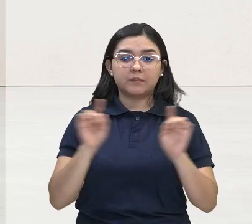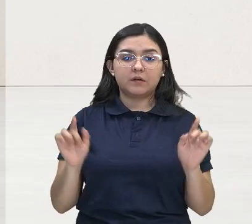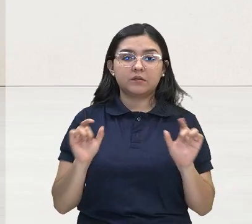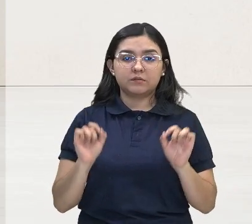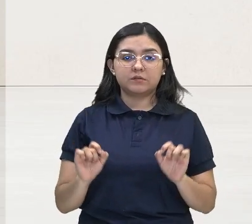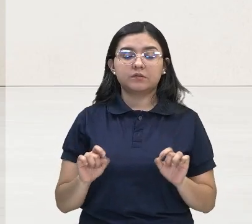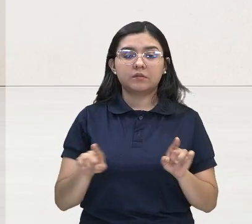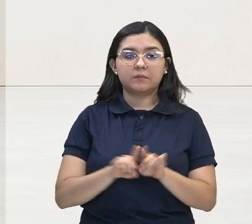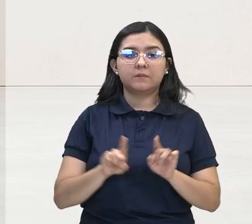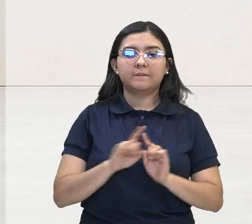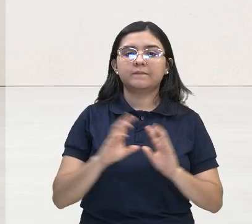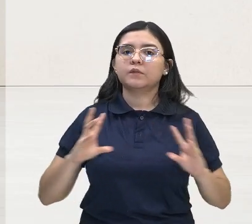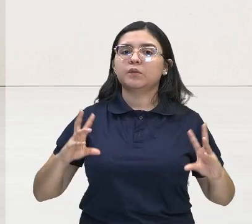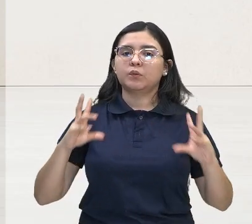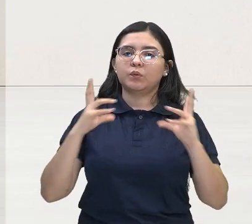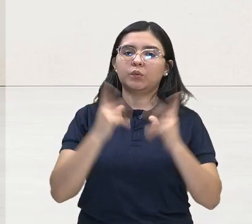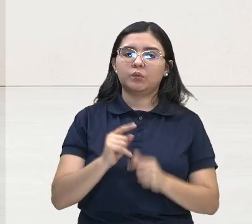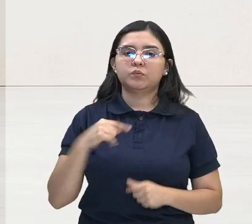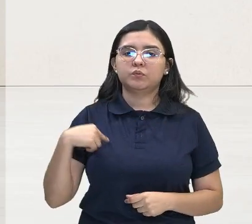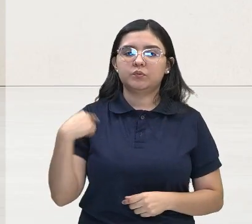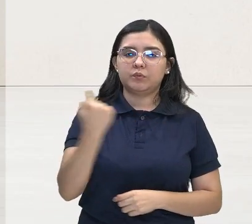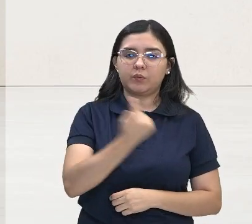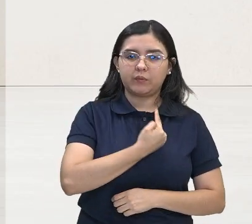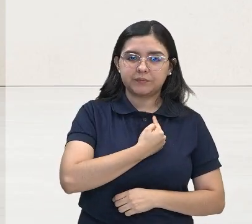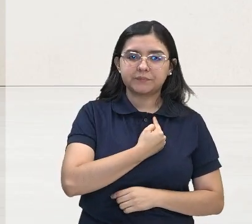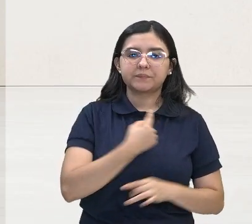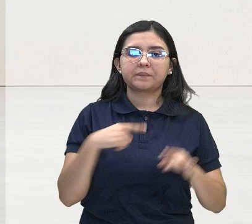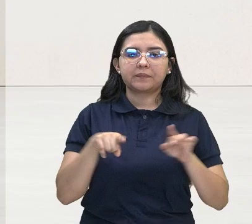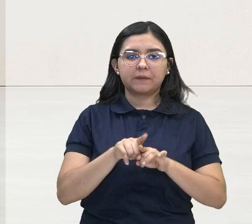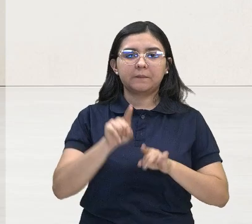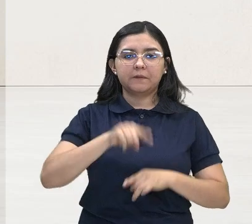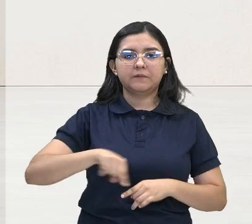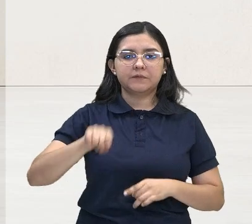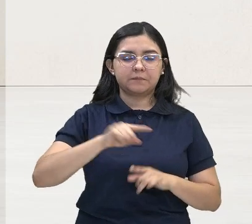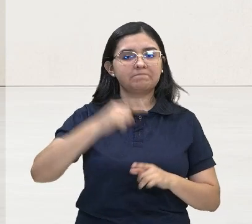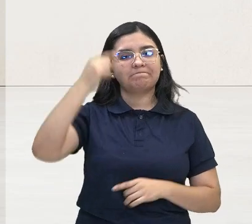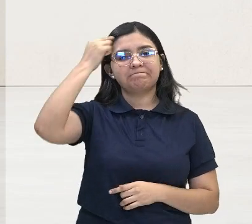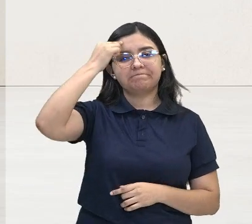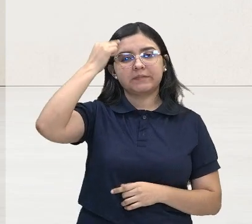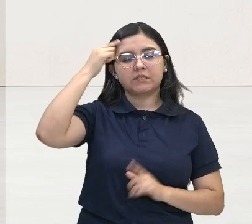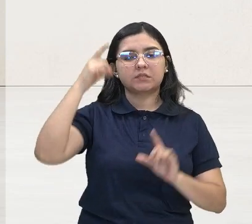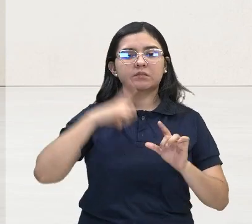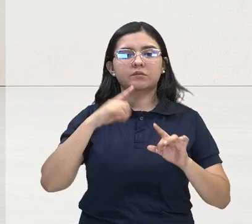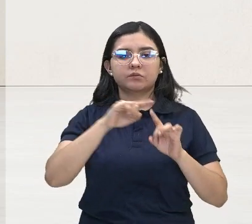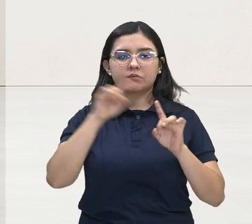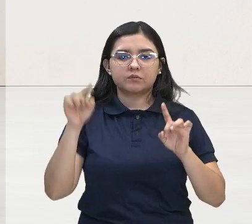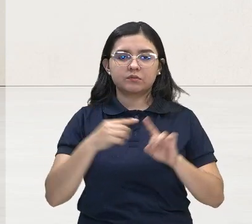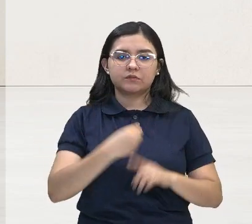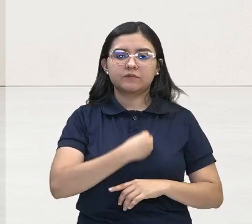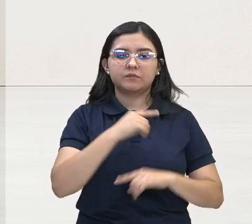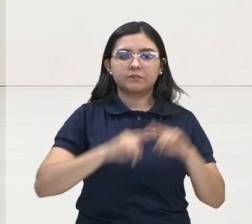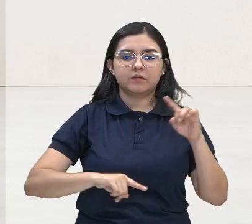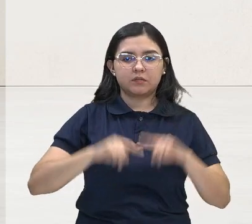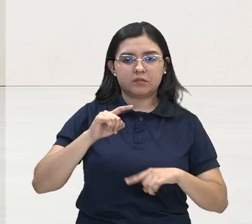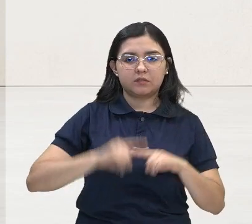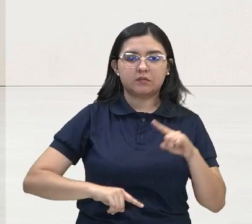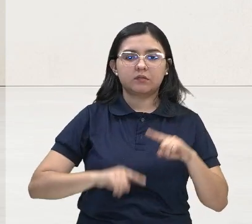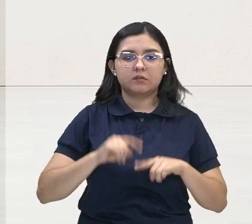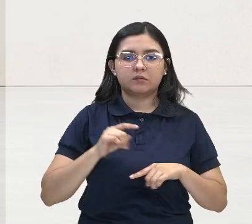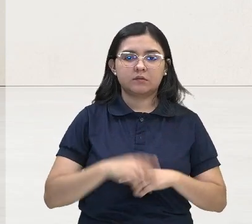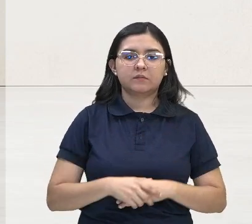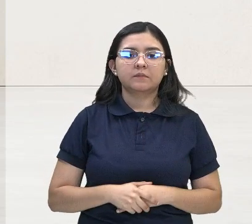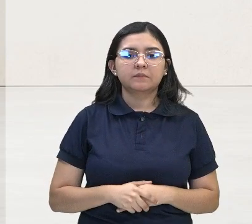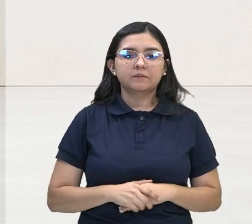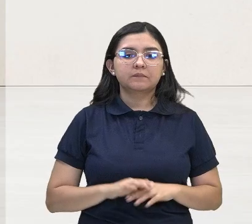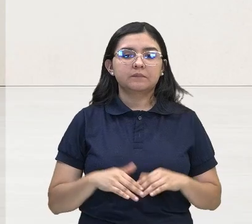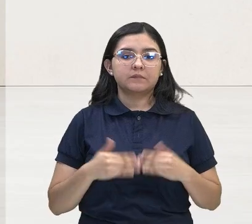mas para todos nós e para você. Pensem no ciclo de vida de um produto.